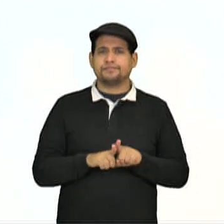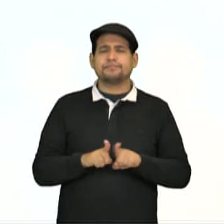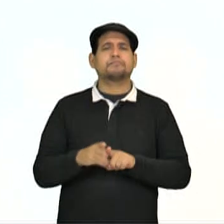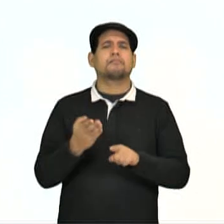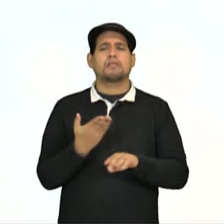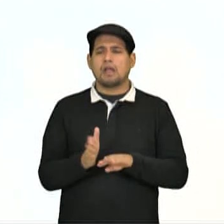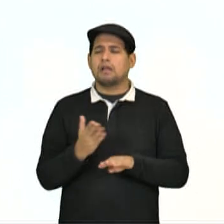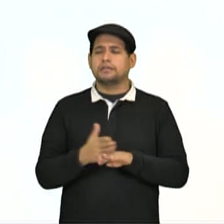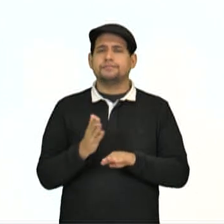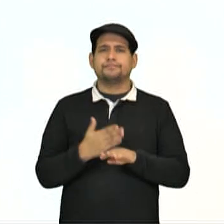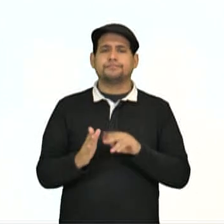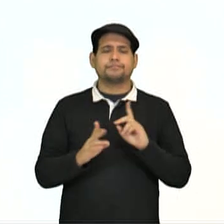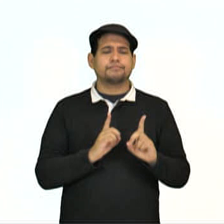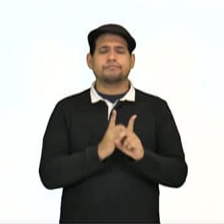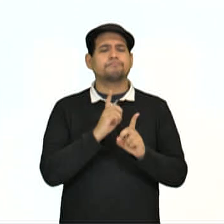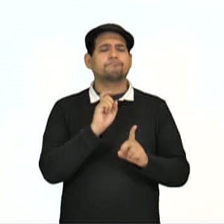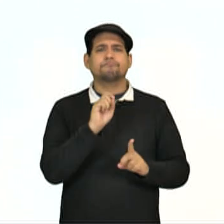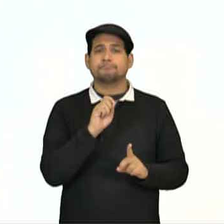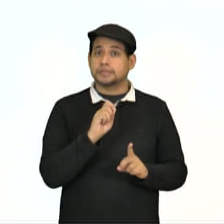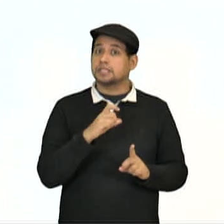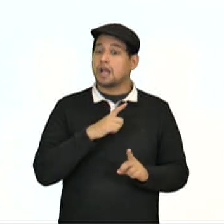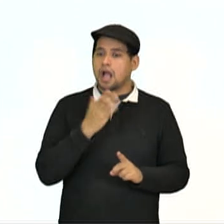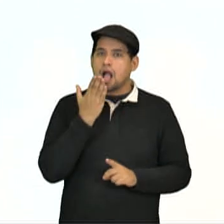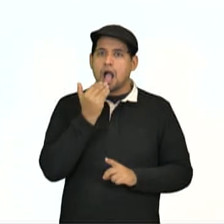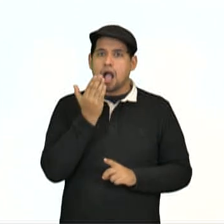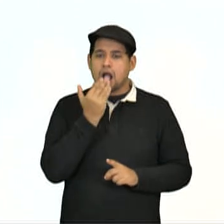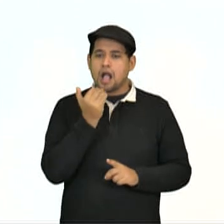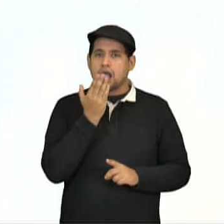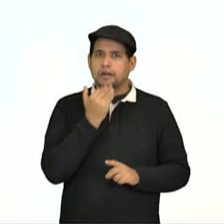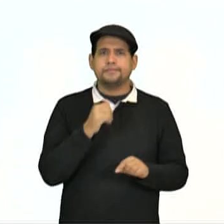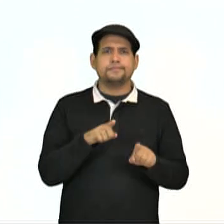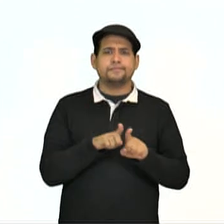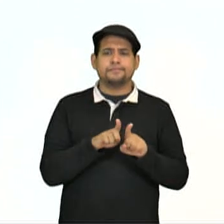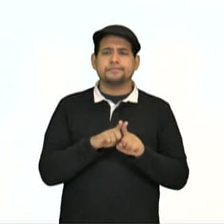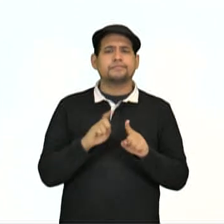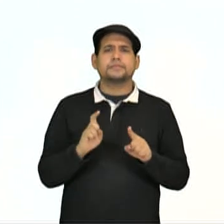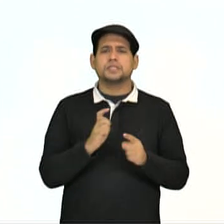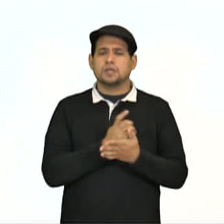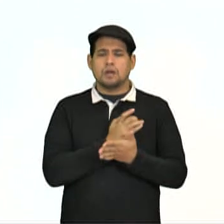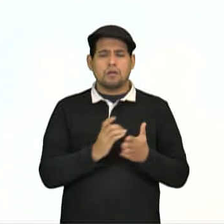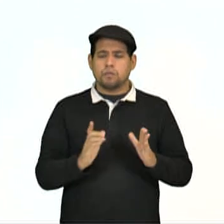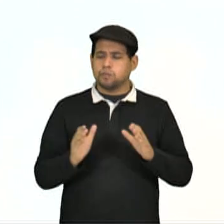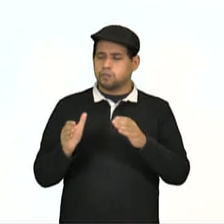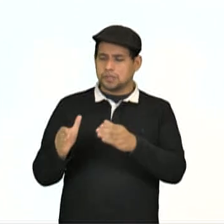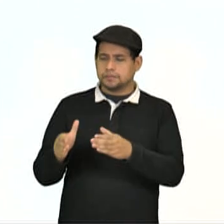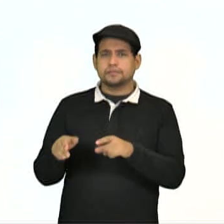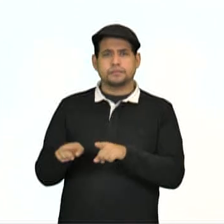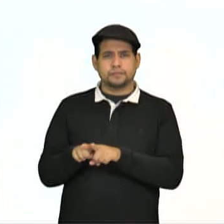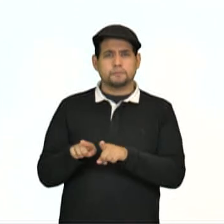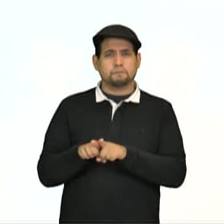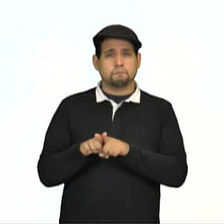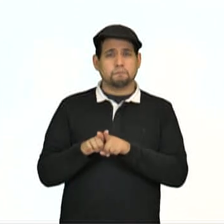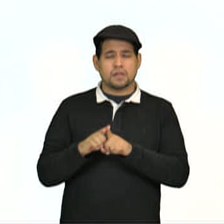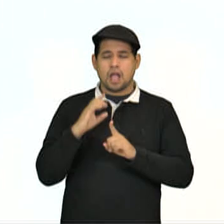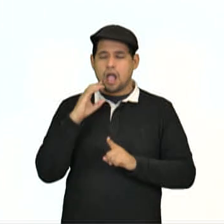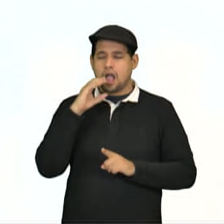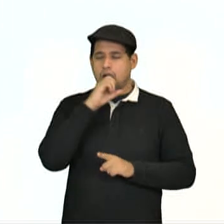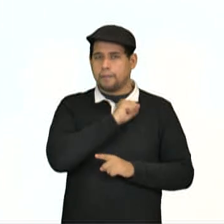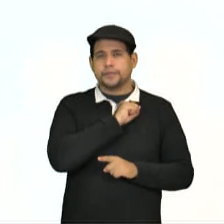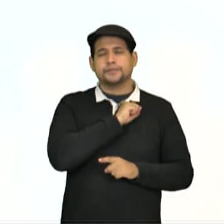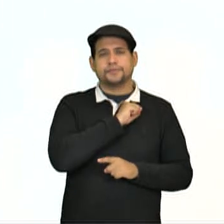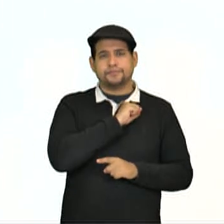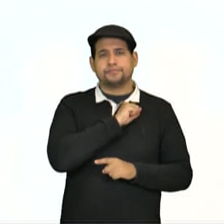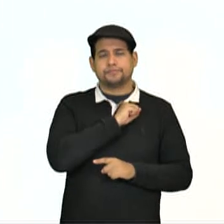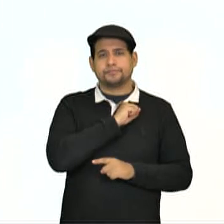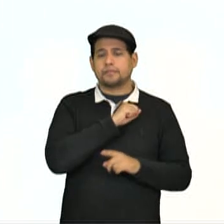treinamento conseguiram encontrar alimento em um determinado local muito mais rápido do